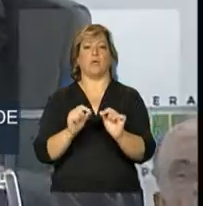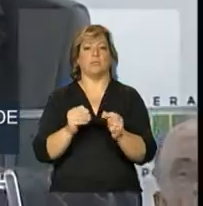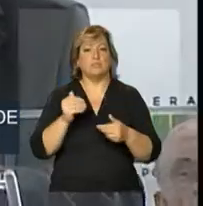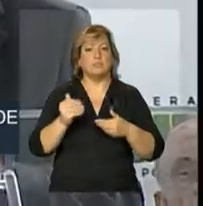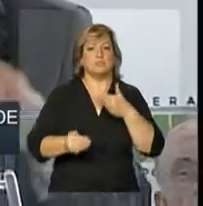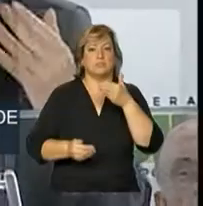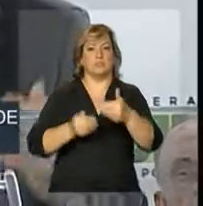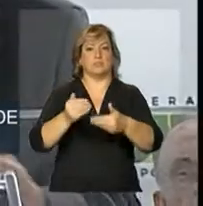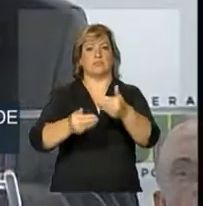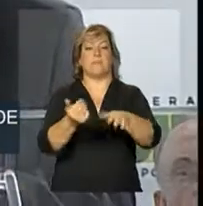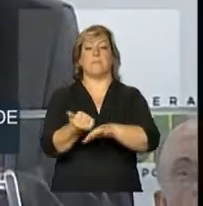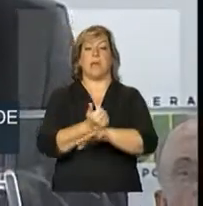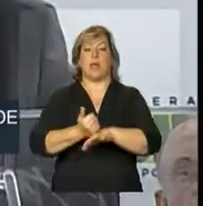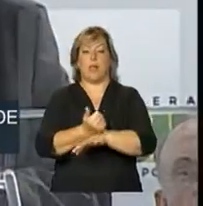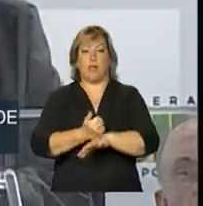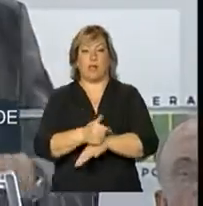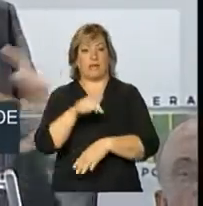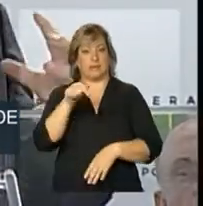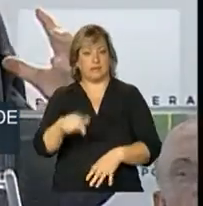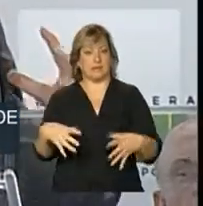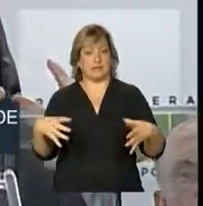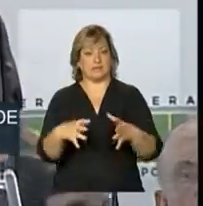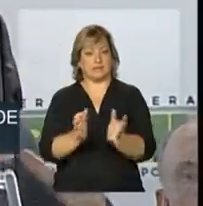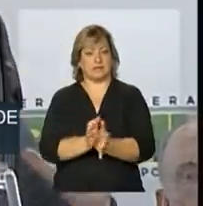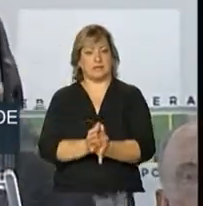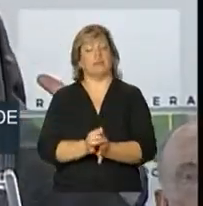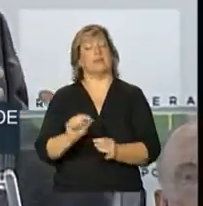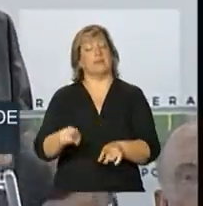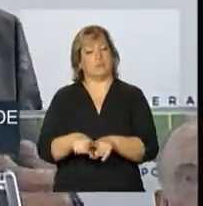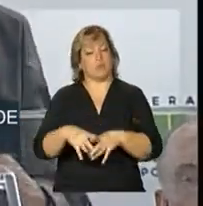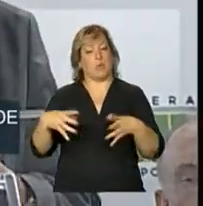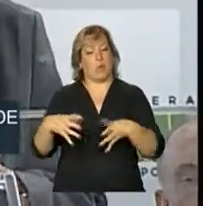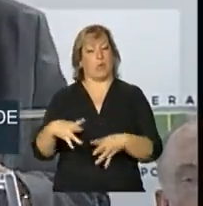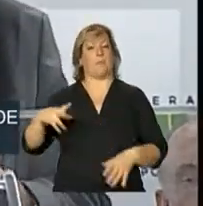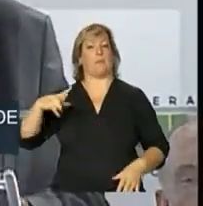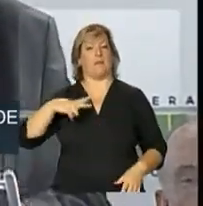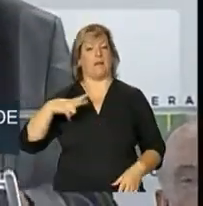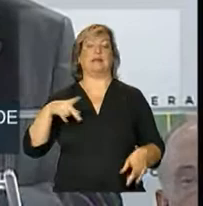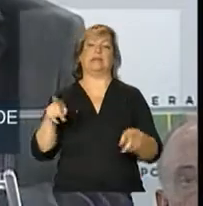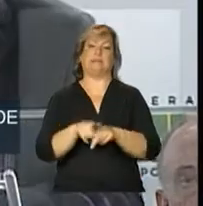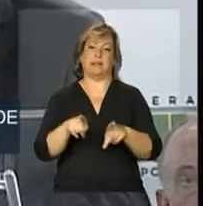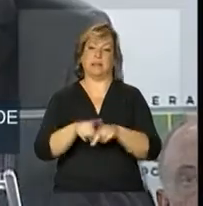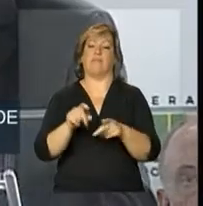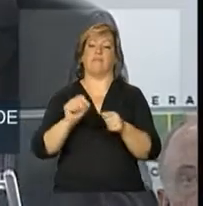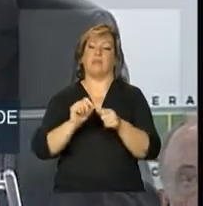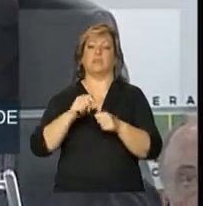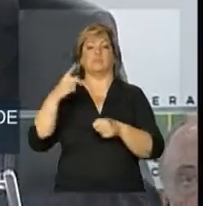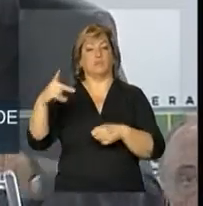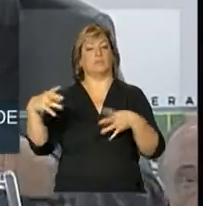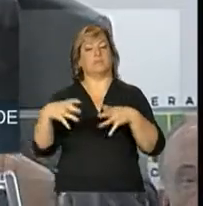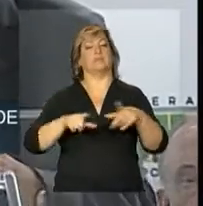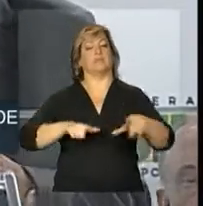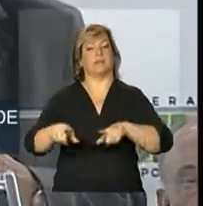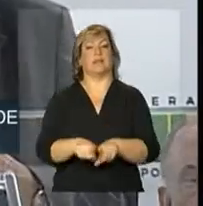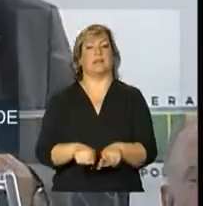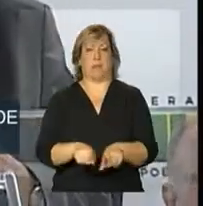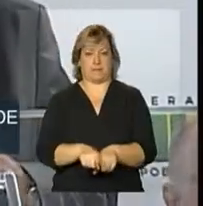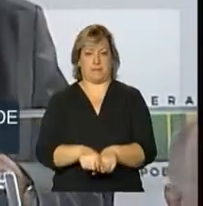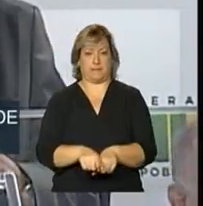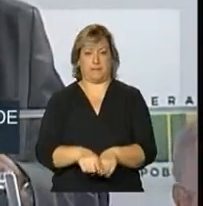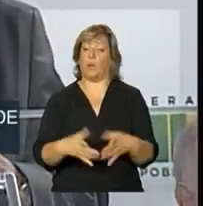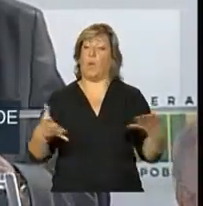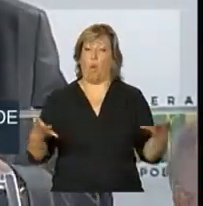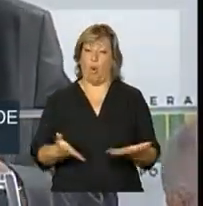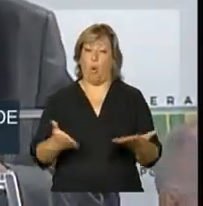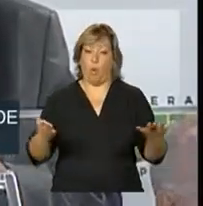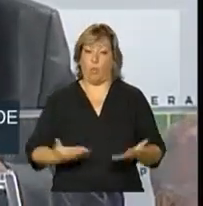avançar, de melhorar esse segmento, a iniciativa privada também está fazendo a sua parte. Hoje, o